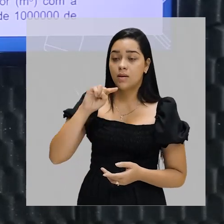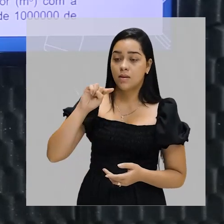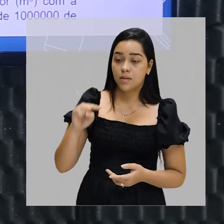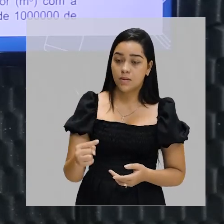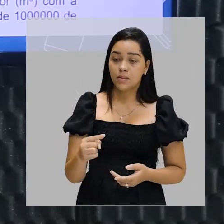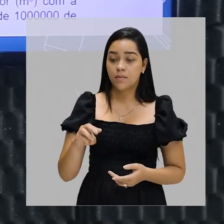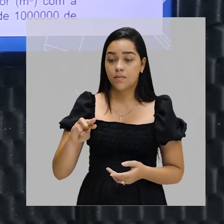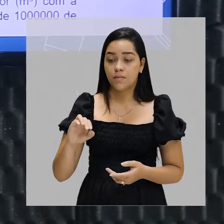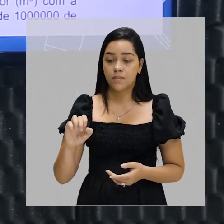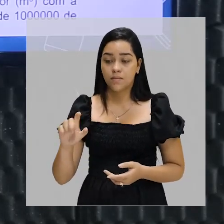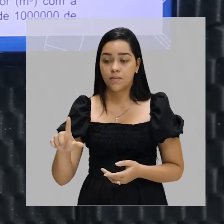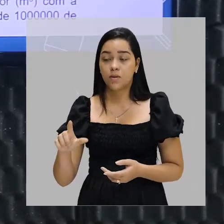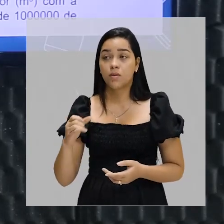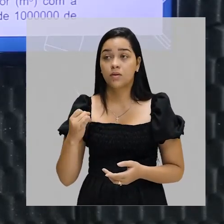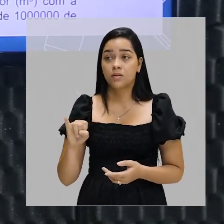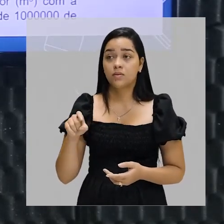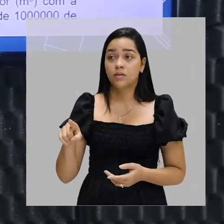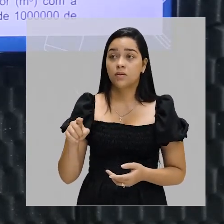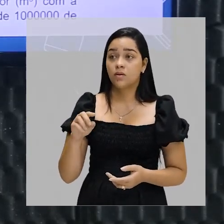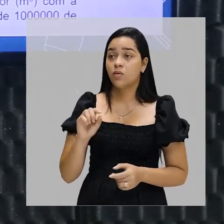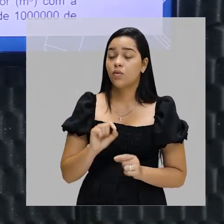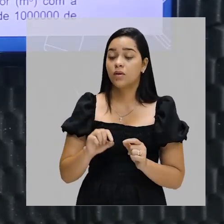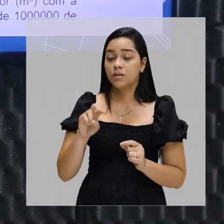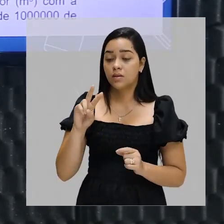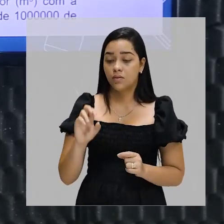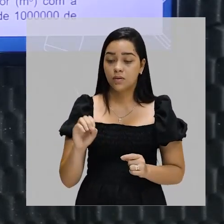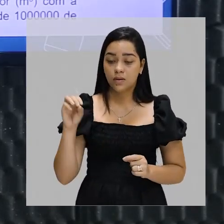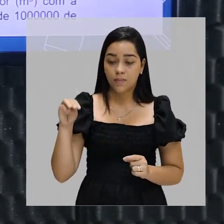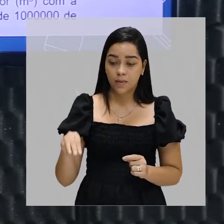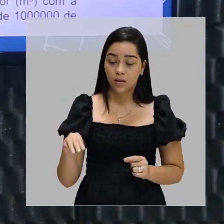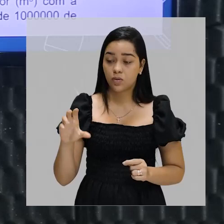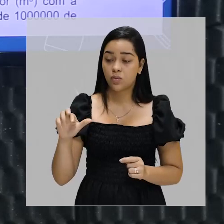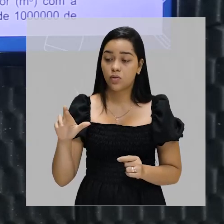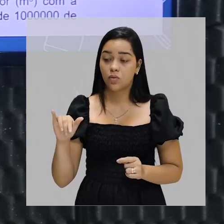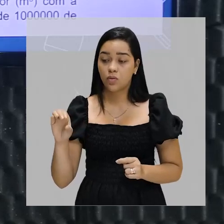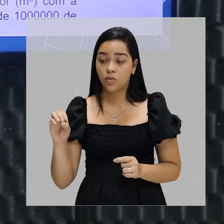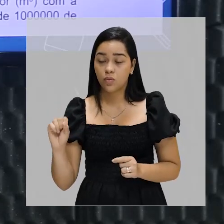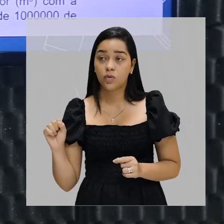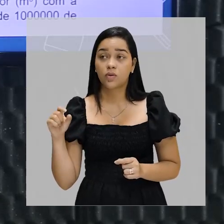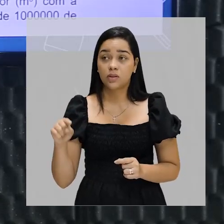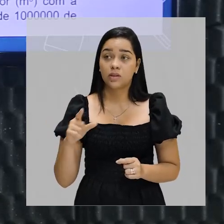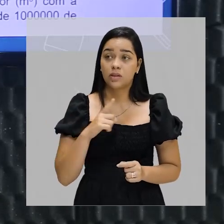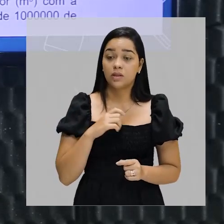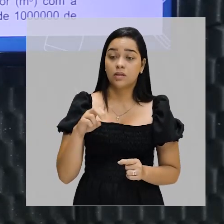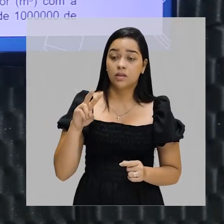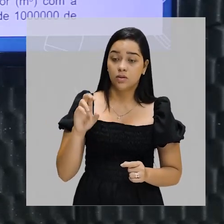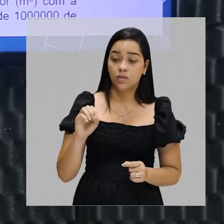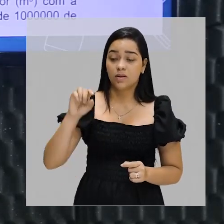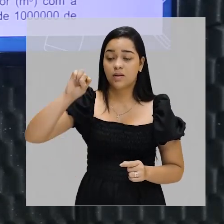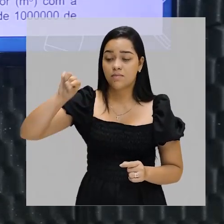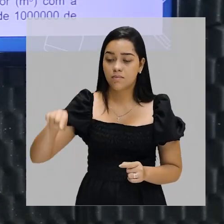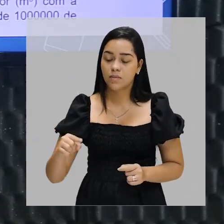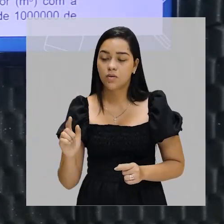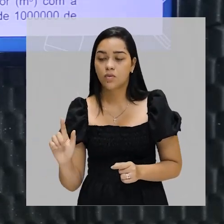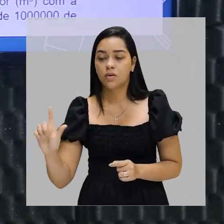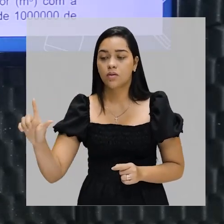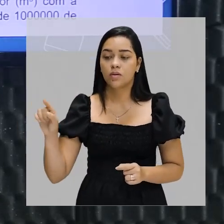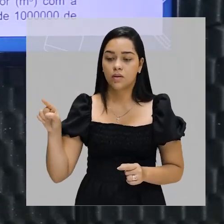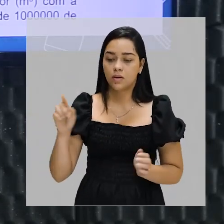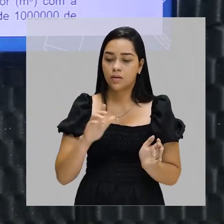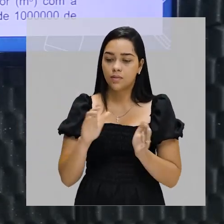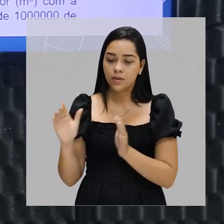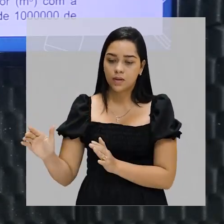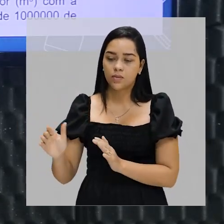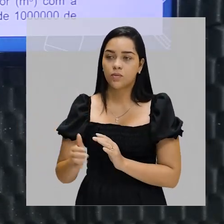decímetros cúbicos, se você consumiu 50 metros cúbicos, você consumiu 50 mil litros naquele